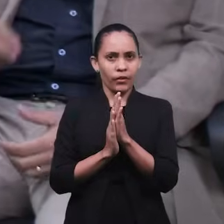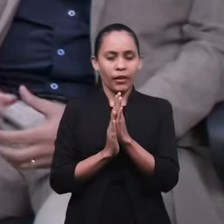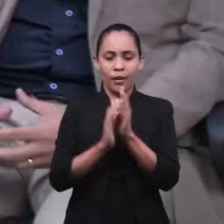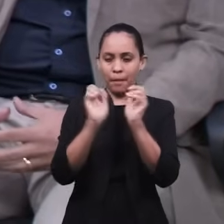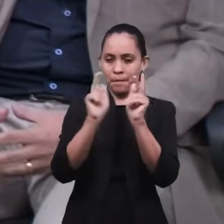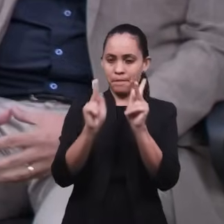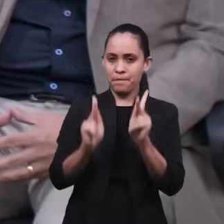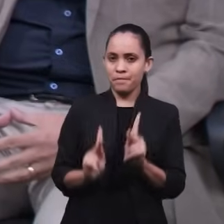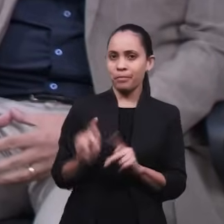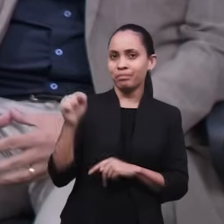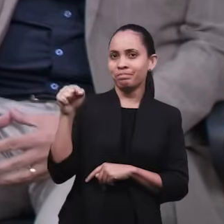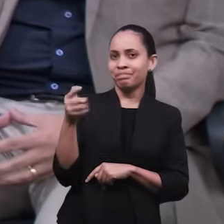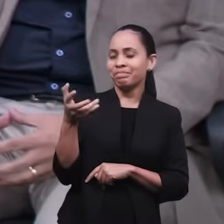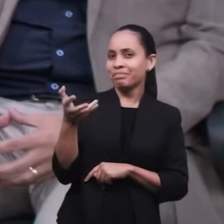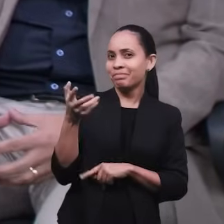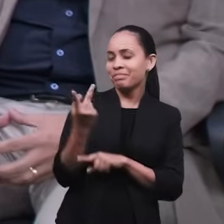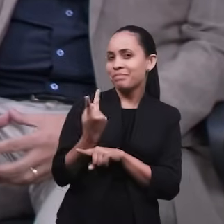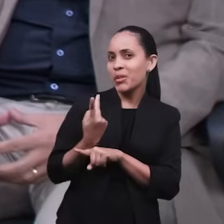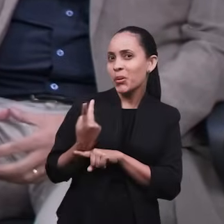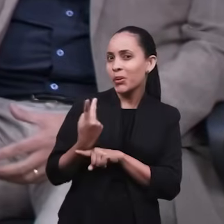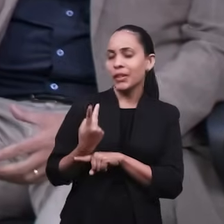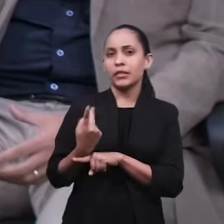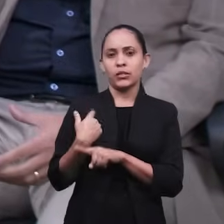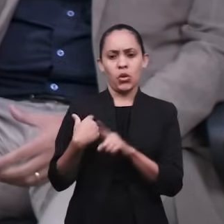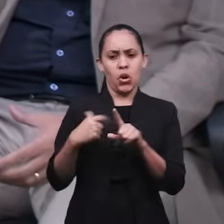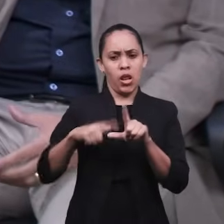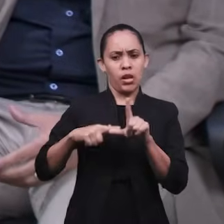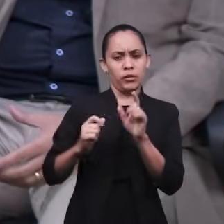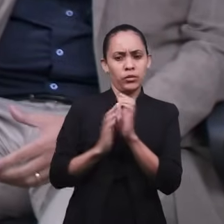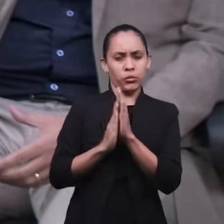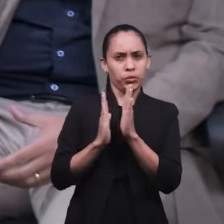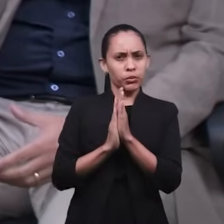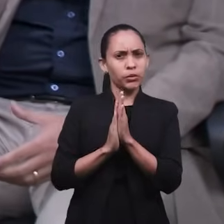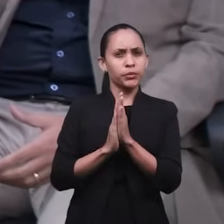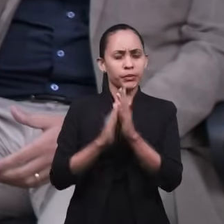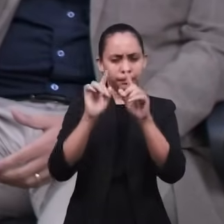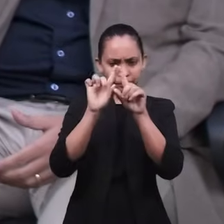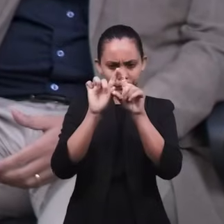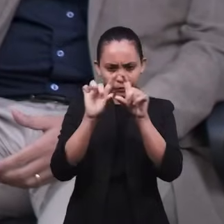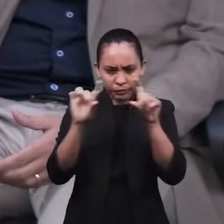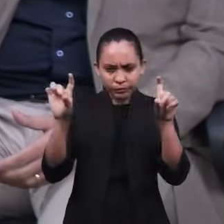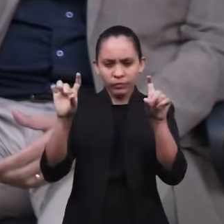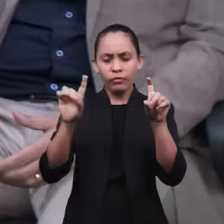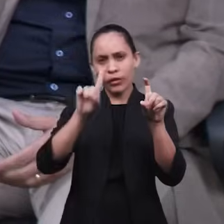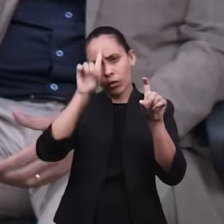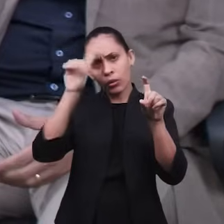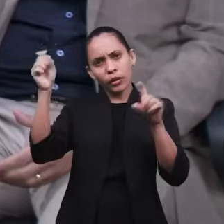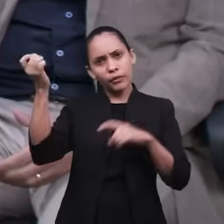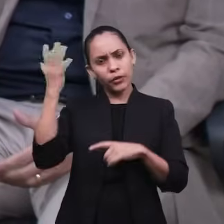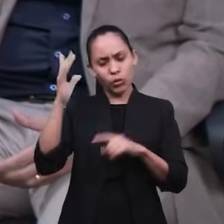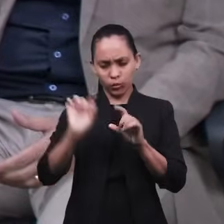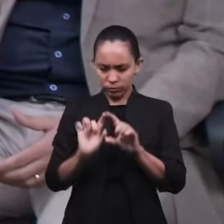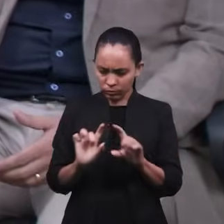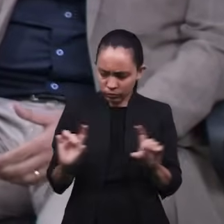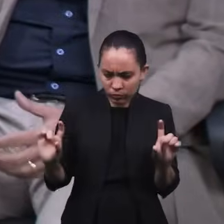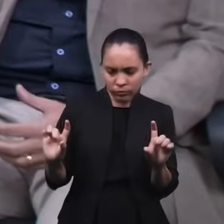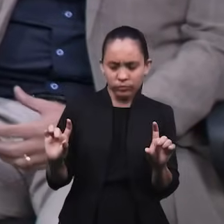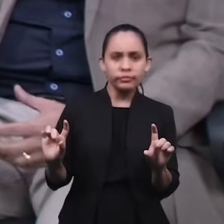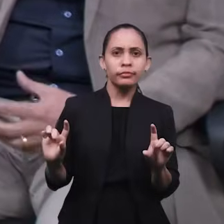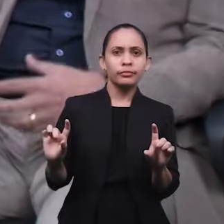louvor A Paz que Tu Procuras. E o Senhor mostrou a letra do louvor, a primeira estrofe. Eu não lembro depois que o Senhor mostrou o